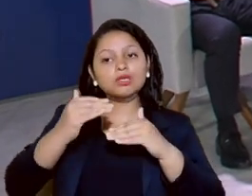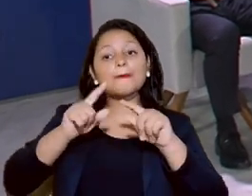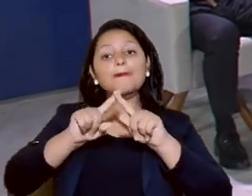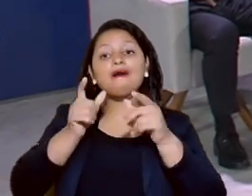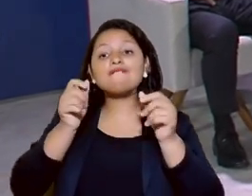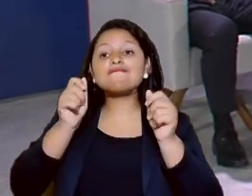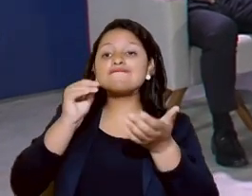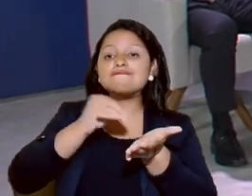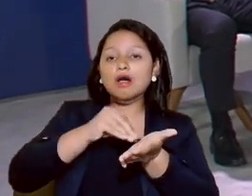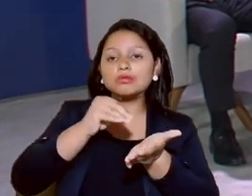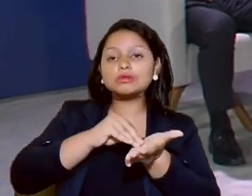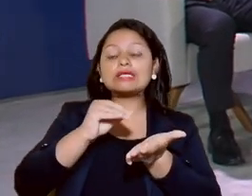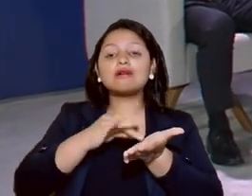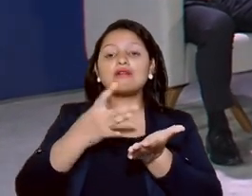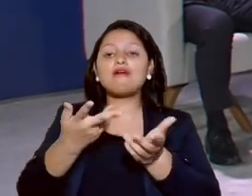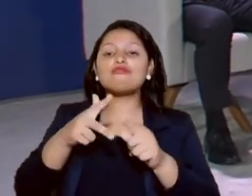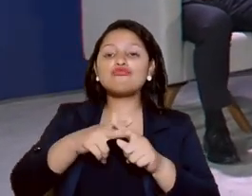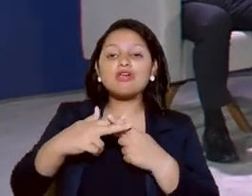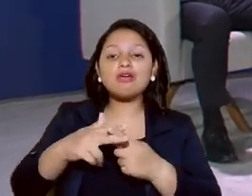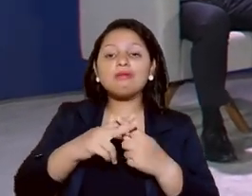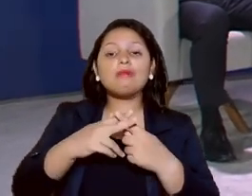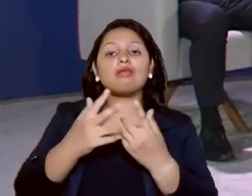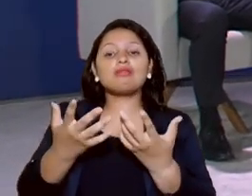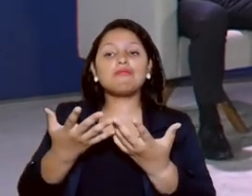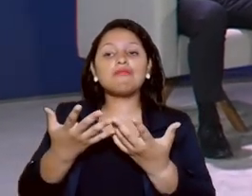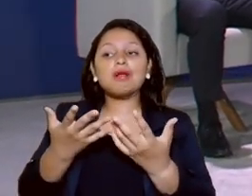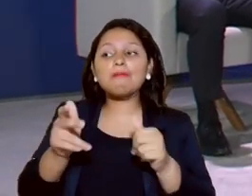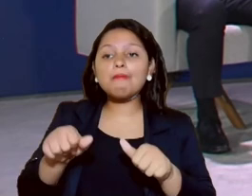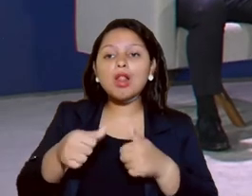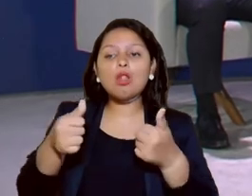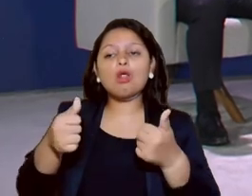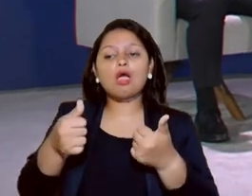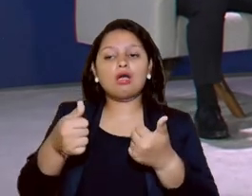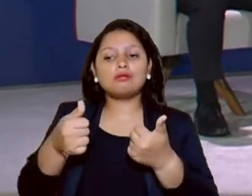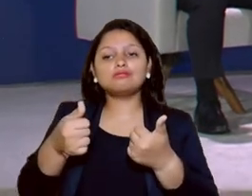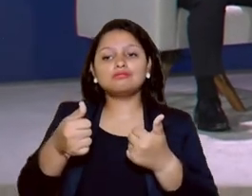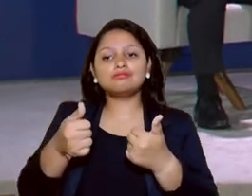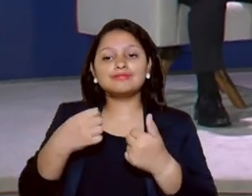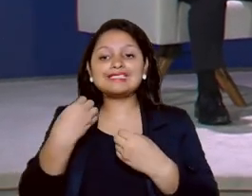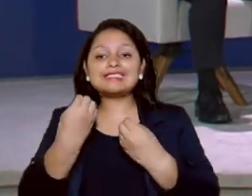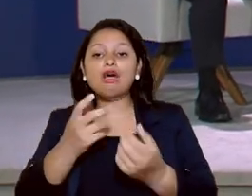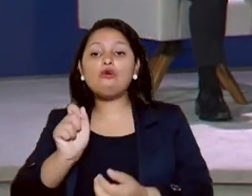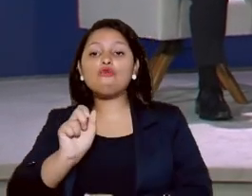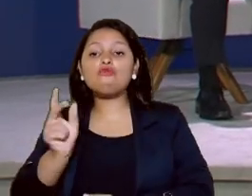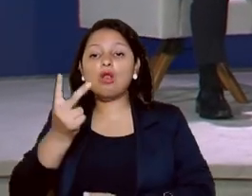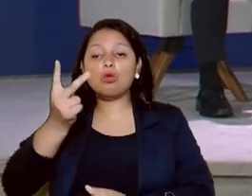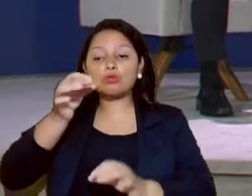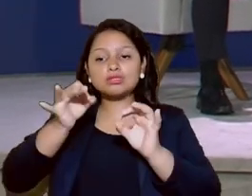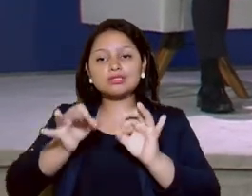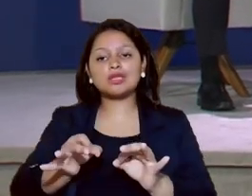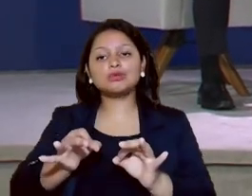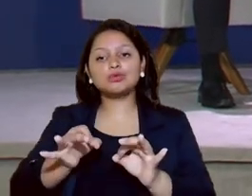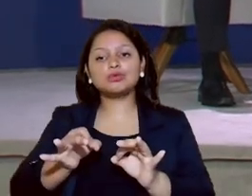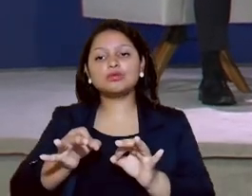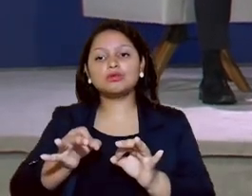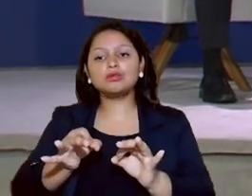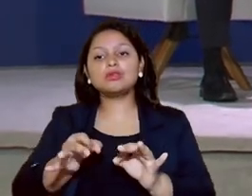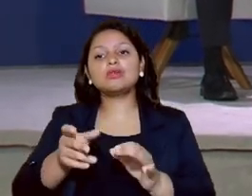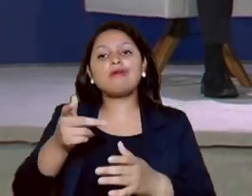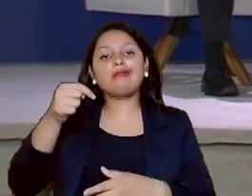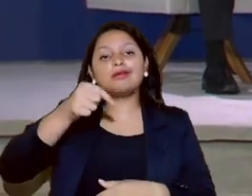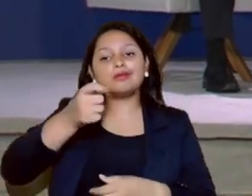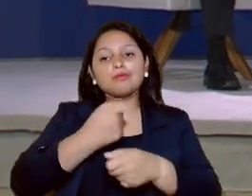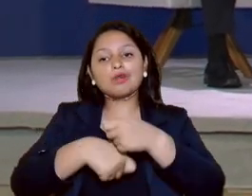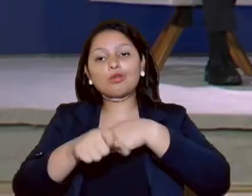mecanismo de conseguir precificar isso de uma maneira compatível ainda mais numa economia que tem